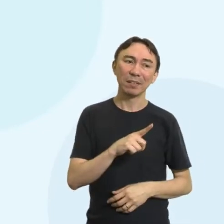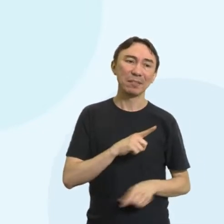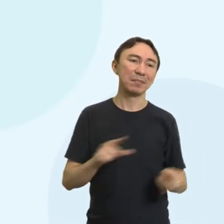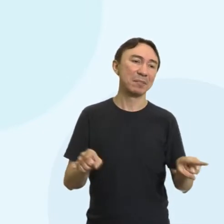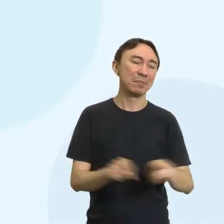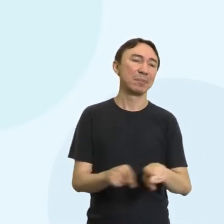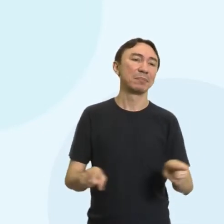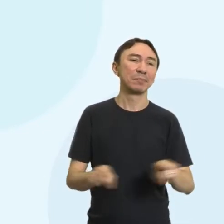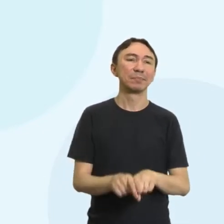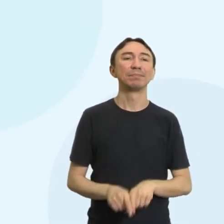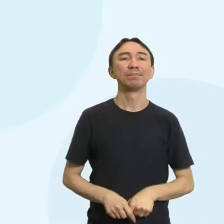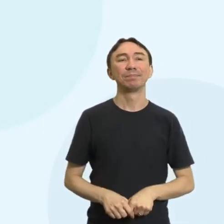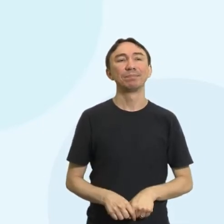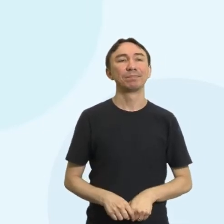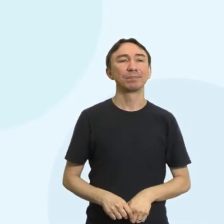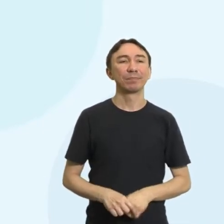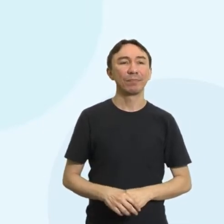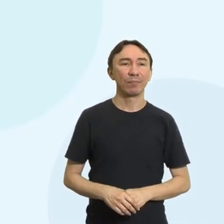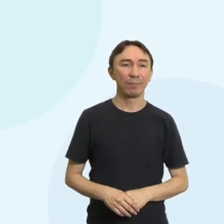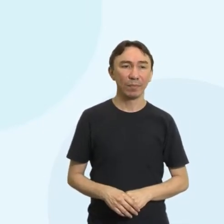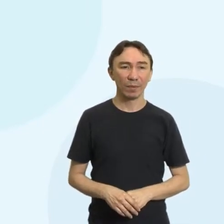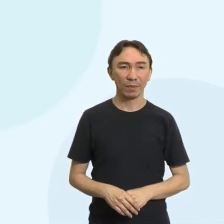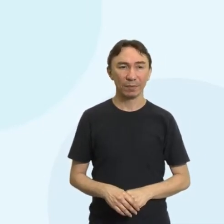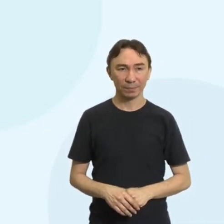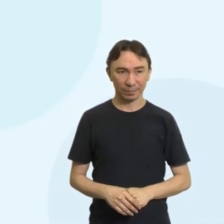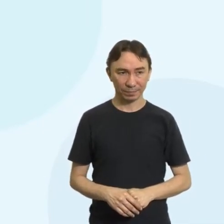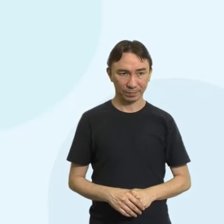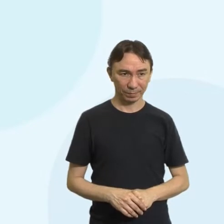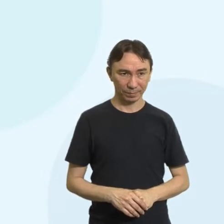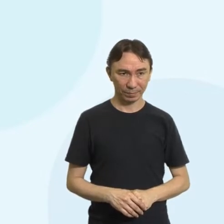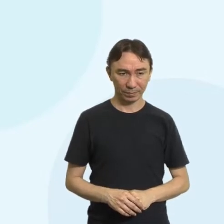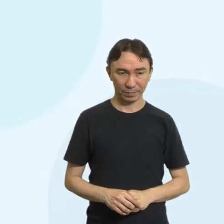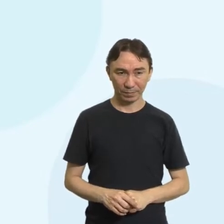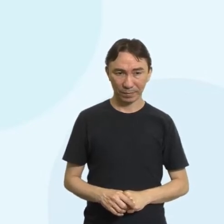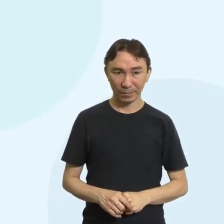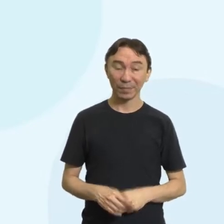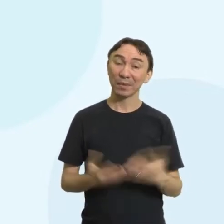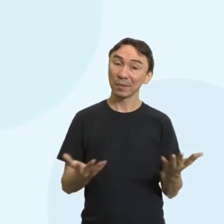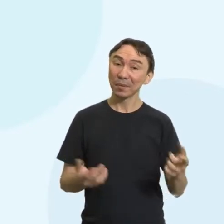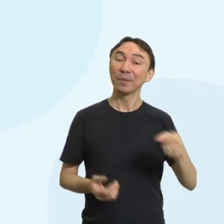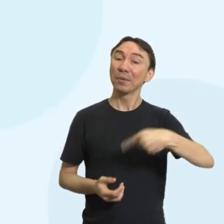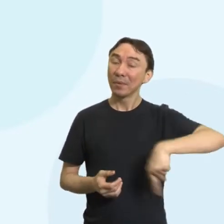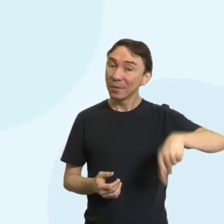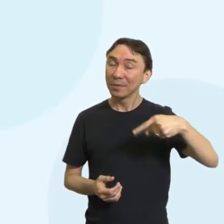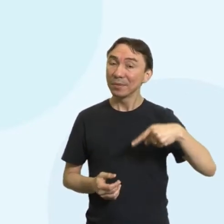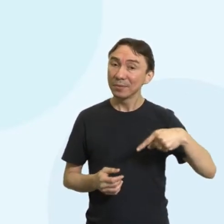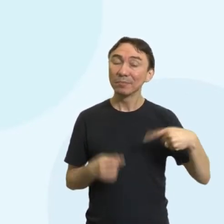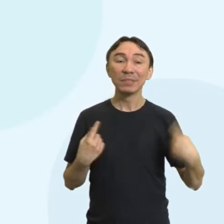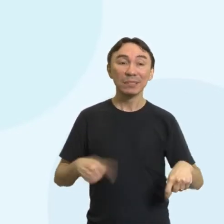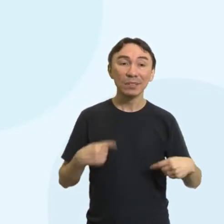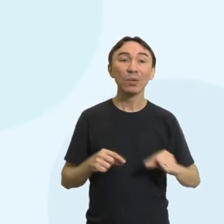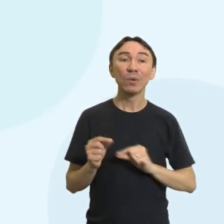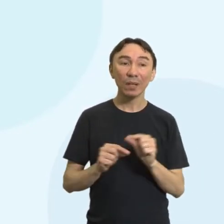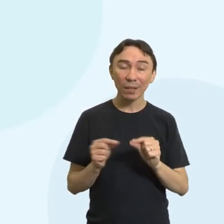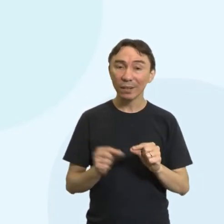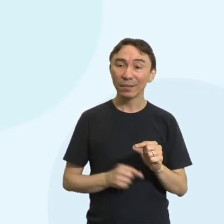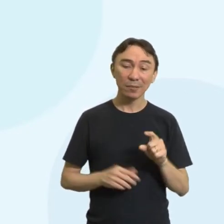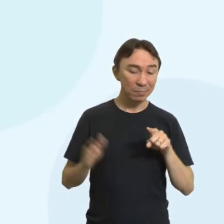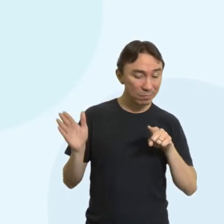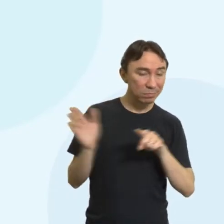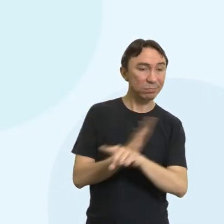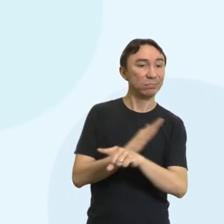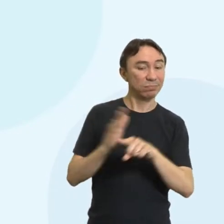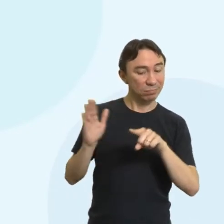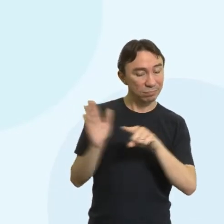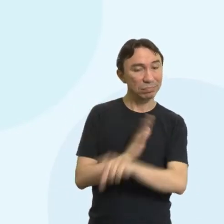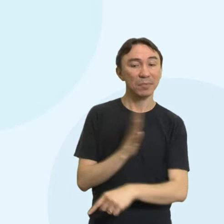slide, por gentileza. Então, retomando, o que é importante fazer nesse momento? Boas perguntas. Por isso que nós colocamos